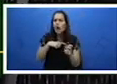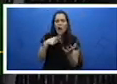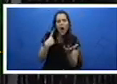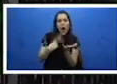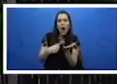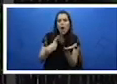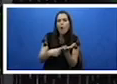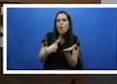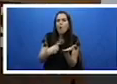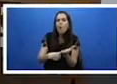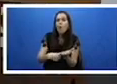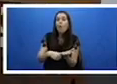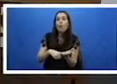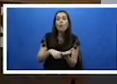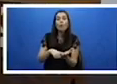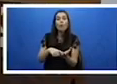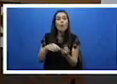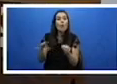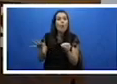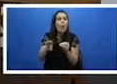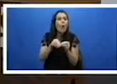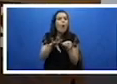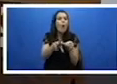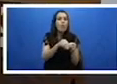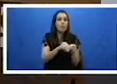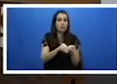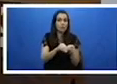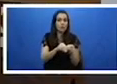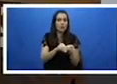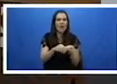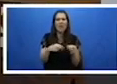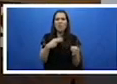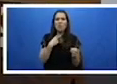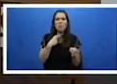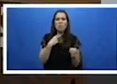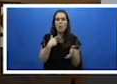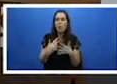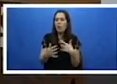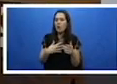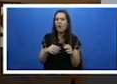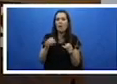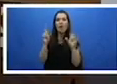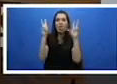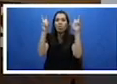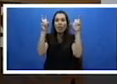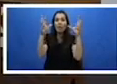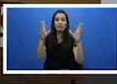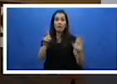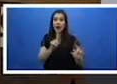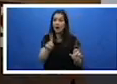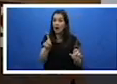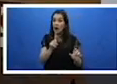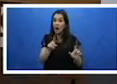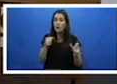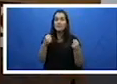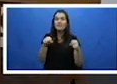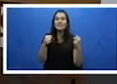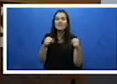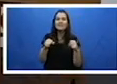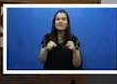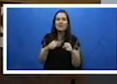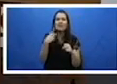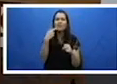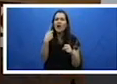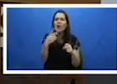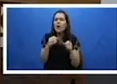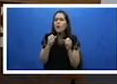conteúdo que você vai desenvolver. Você não pode colocar um título de um tema tal e desenvolver um assunto totalmente